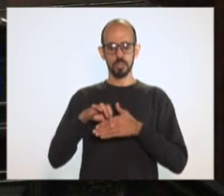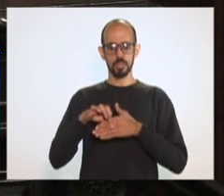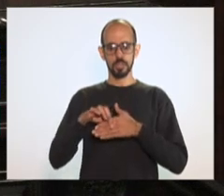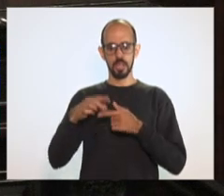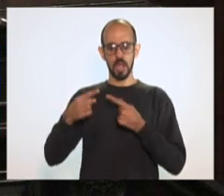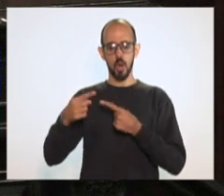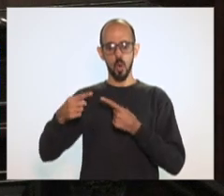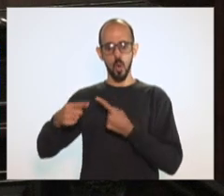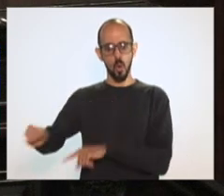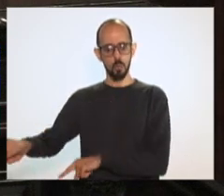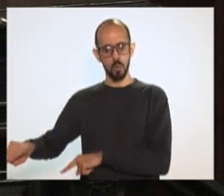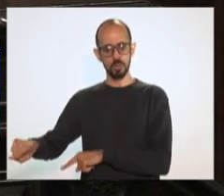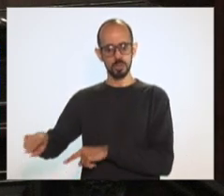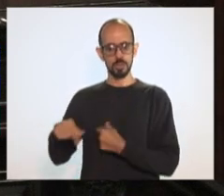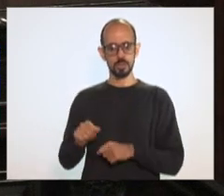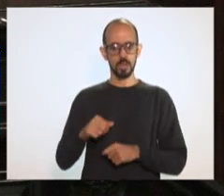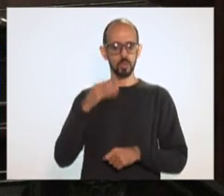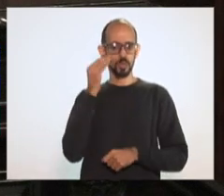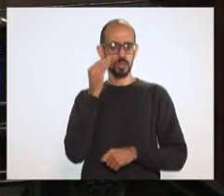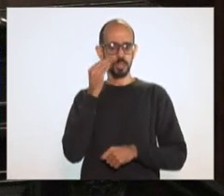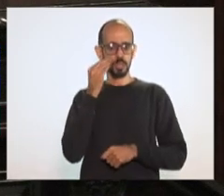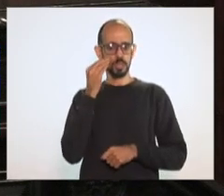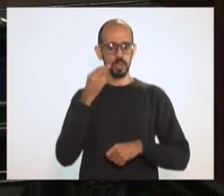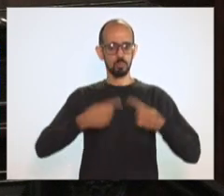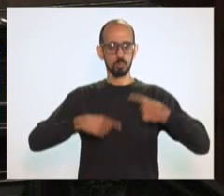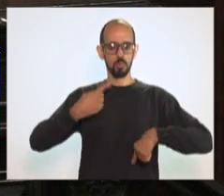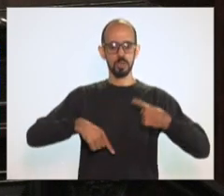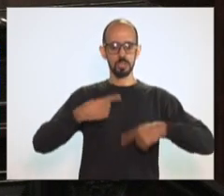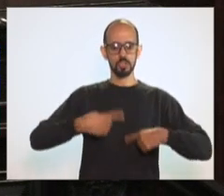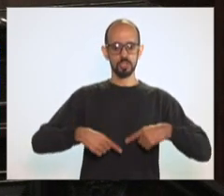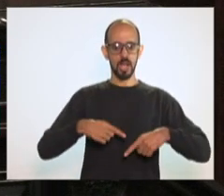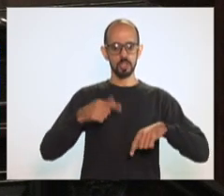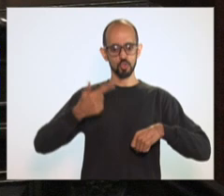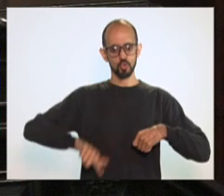uma vez, tentando politizar o tema da vacinação e do Covid.